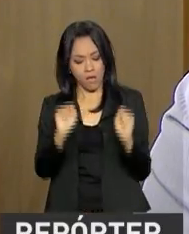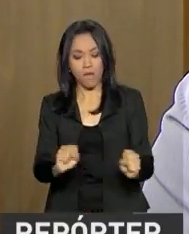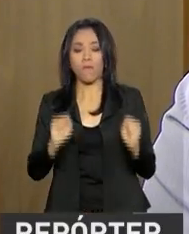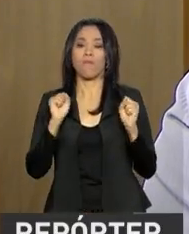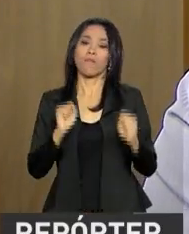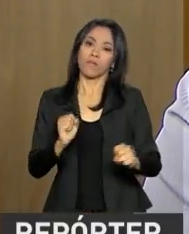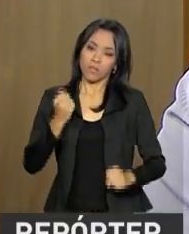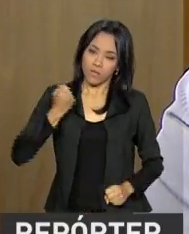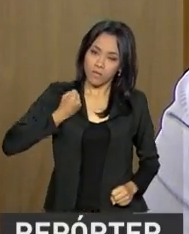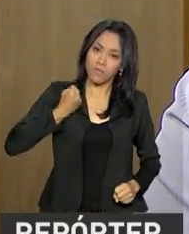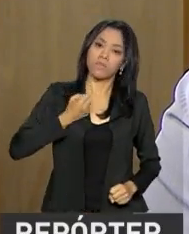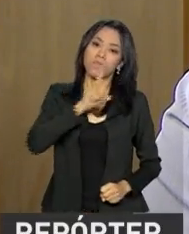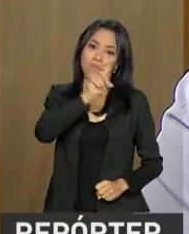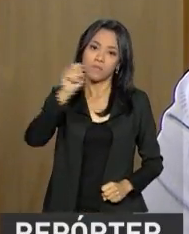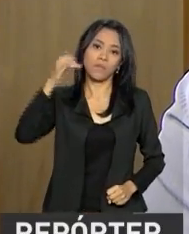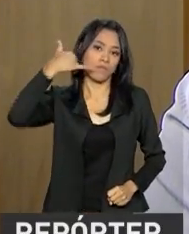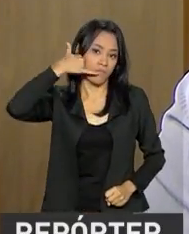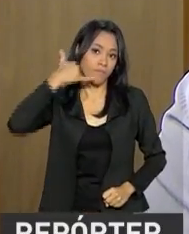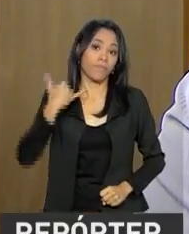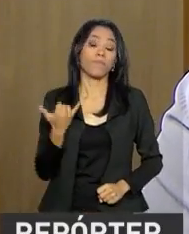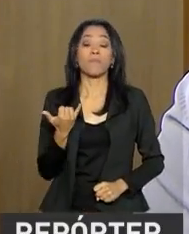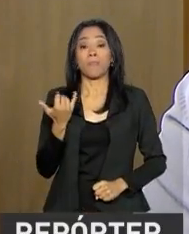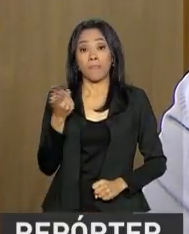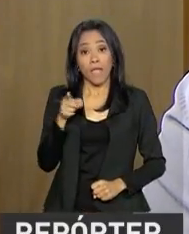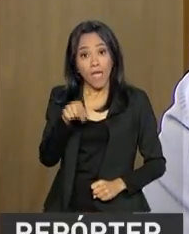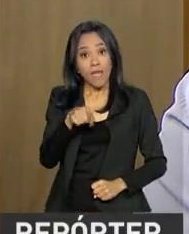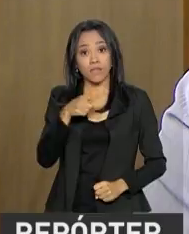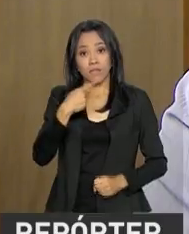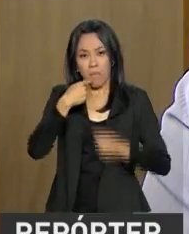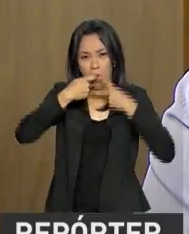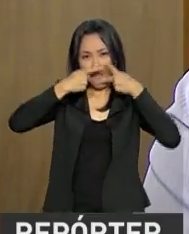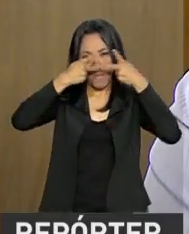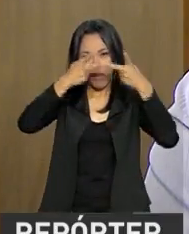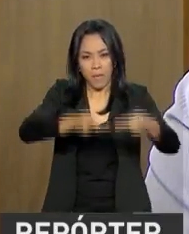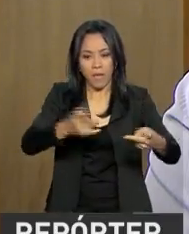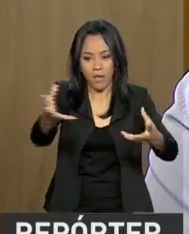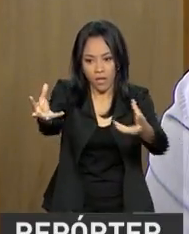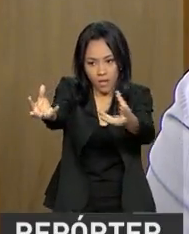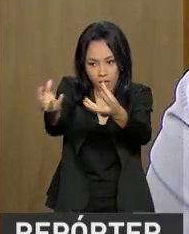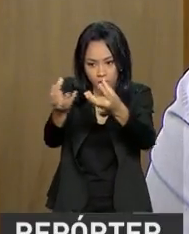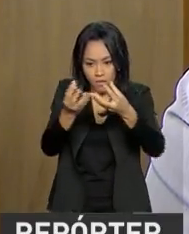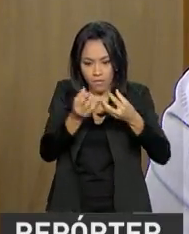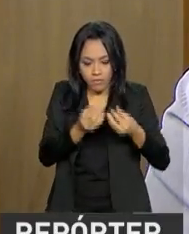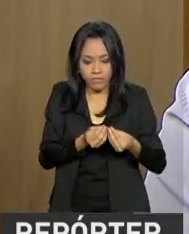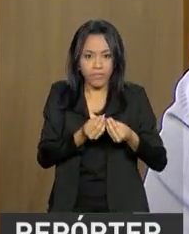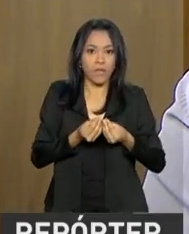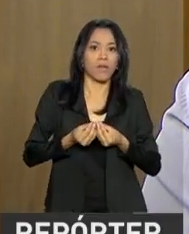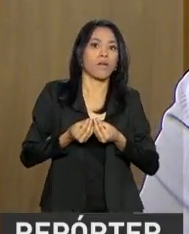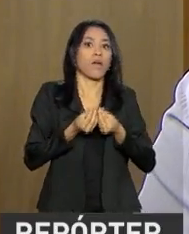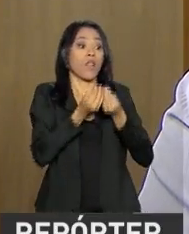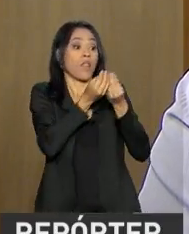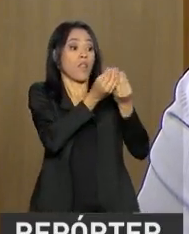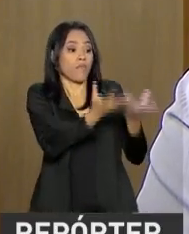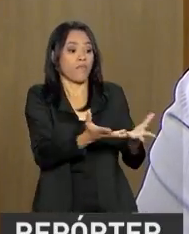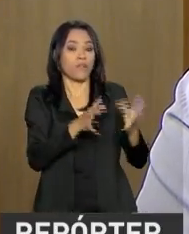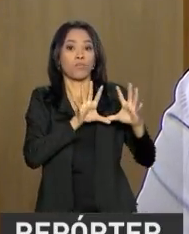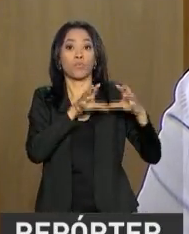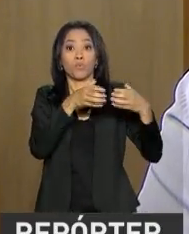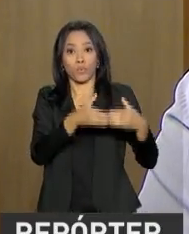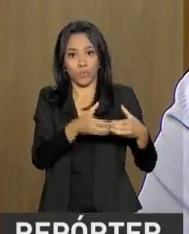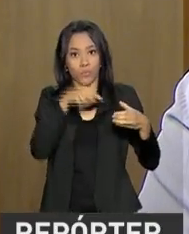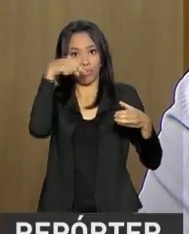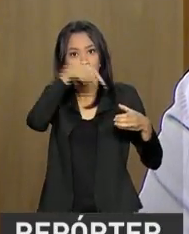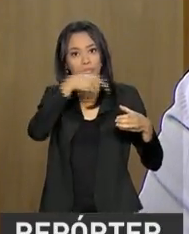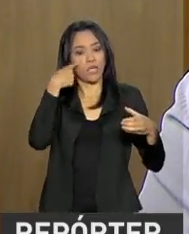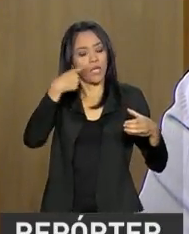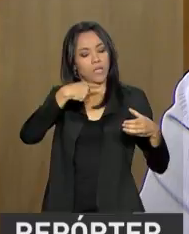denúncia essas denúncias automaticamente elas serão direcionadas ao observatório para que o